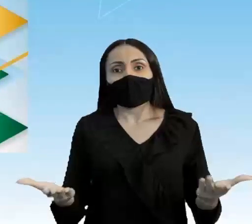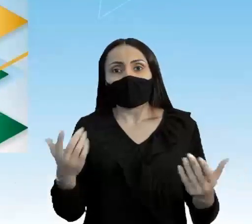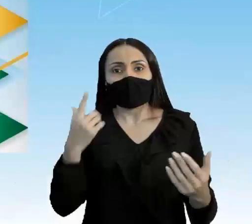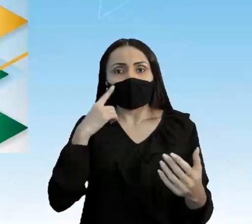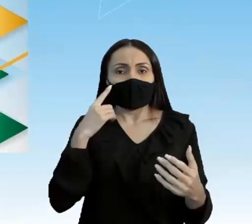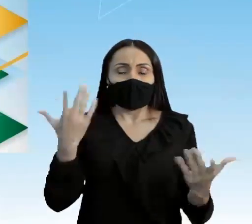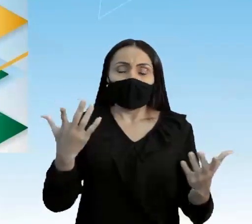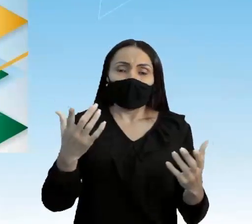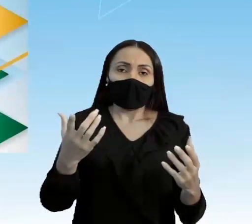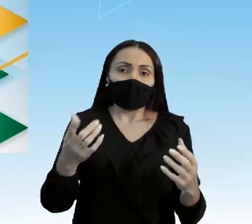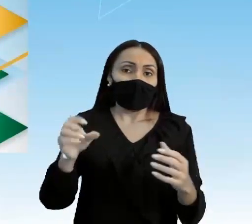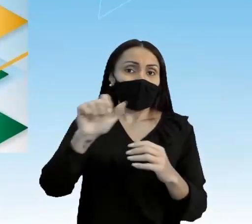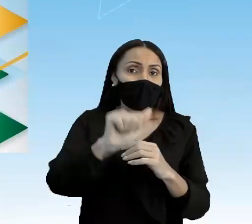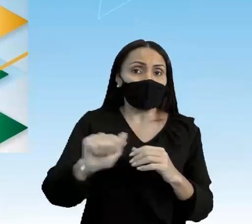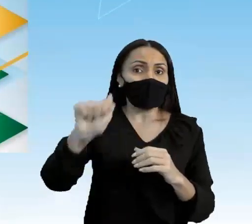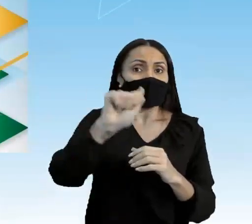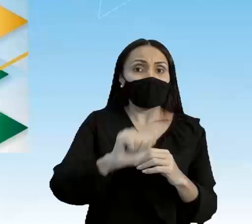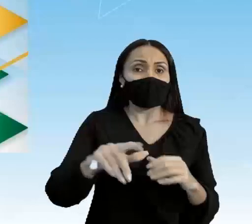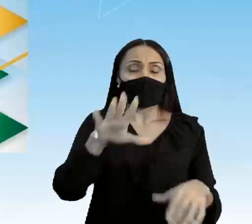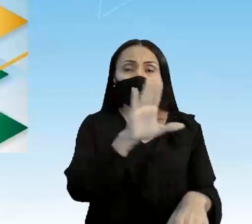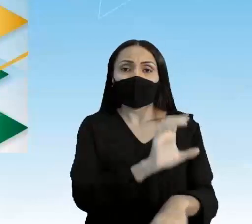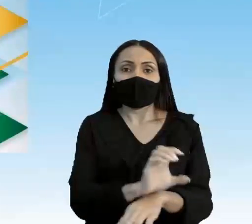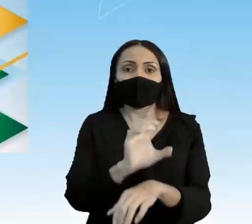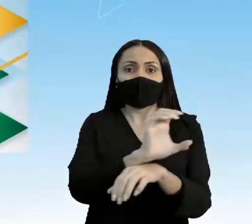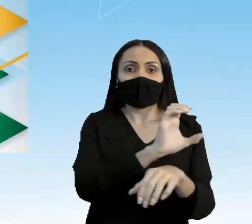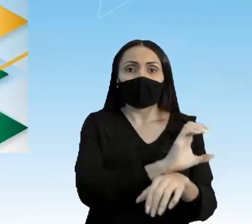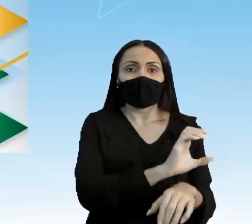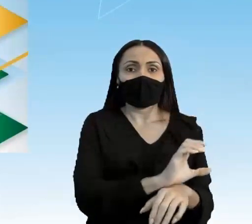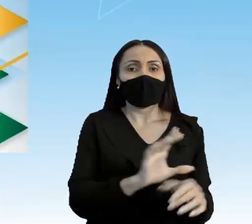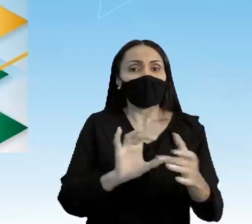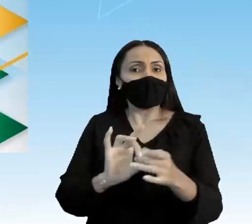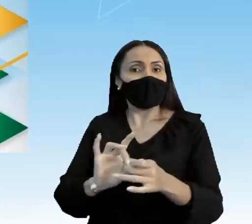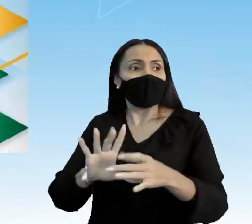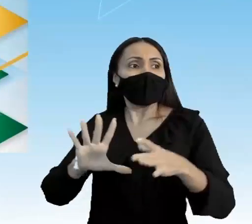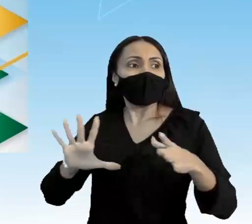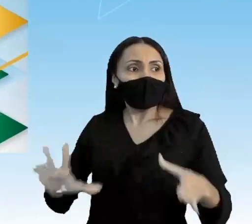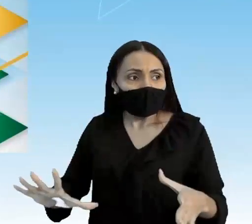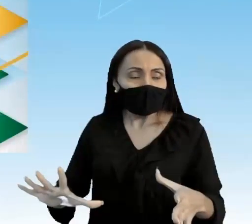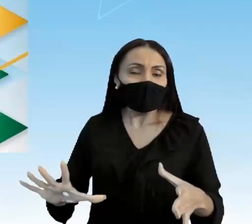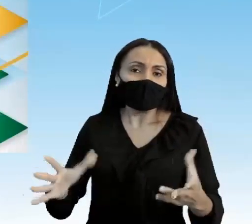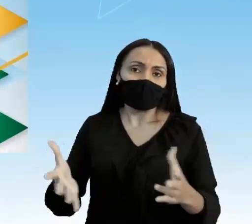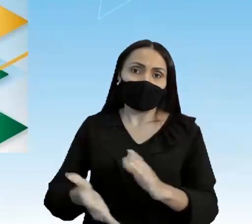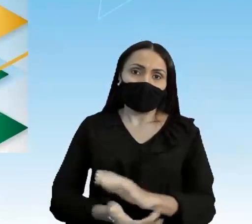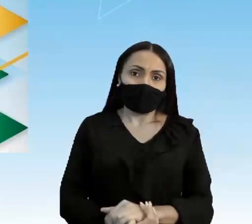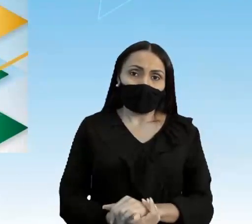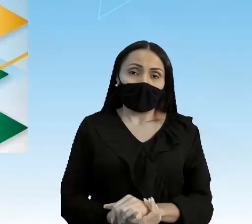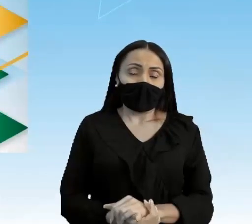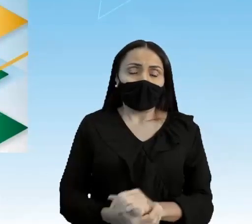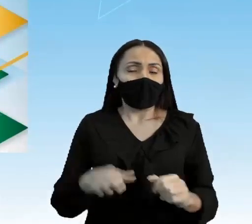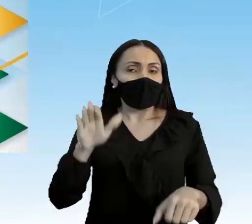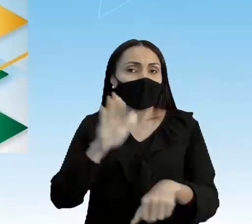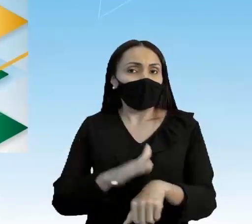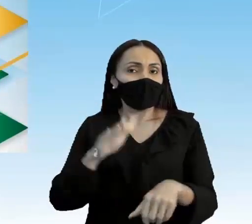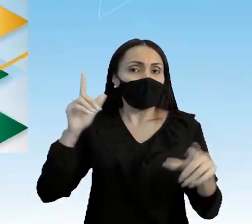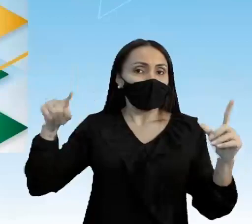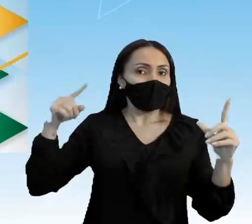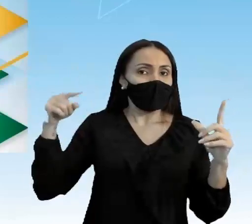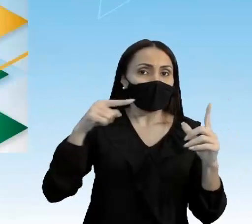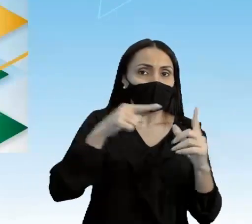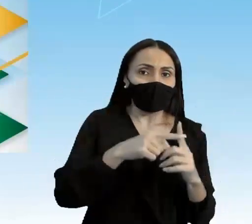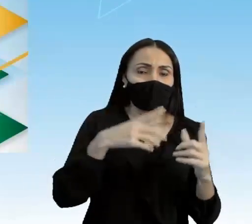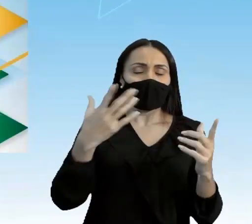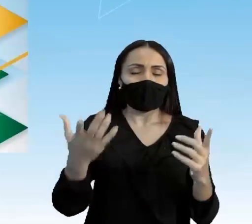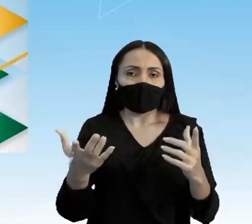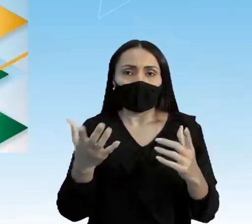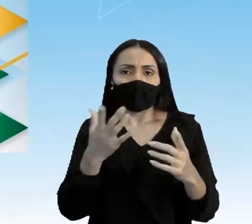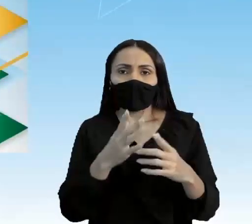uma associação de estados independentes, unidos por objetivos de